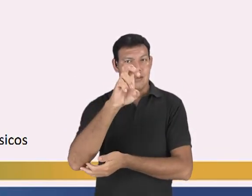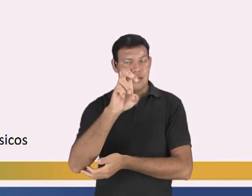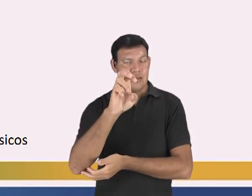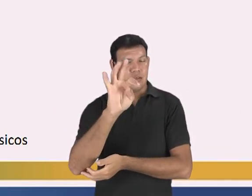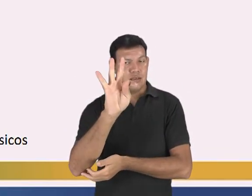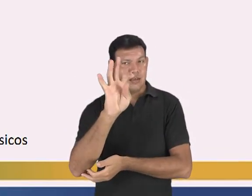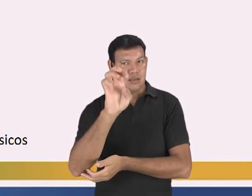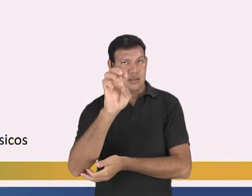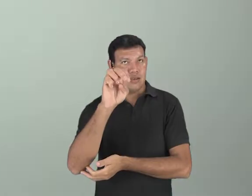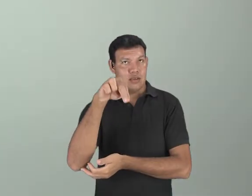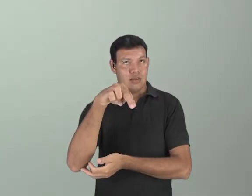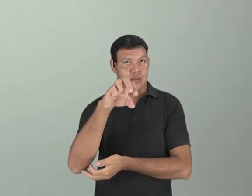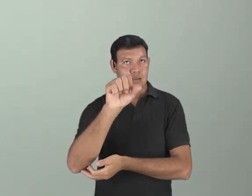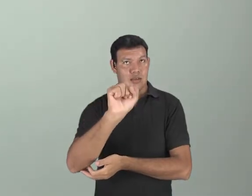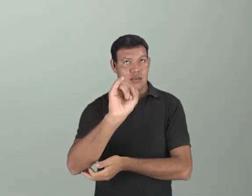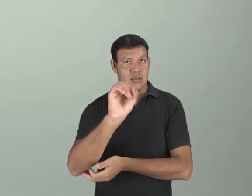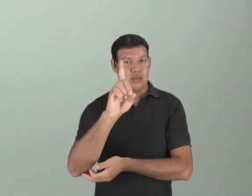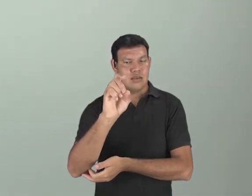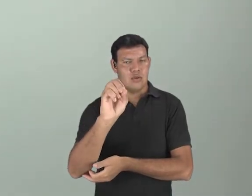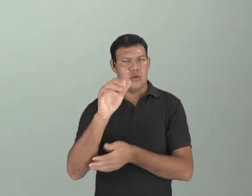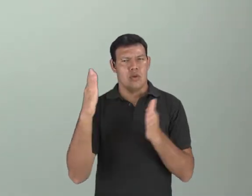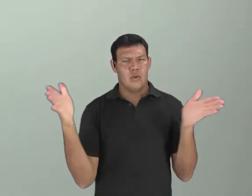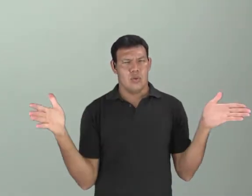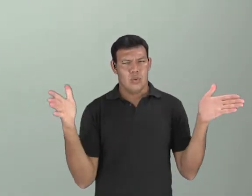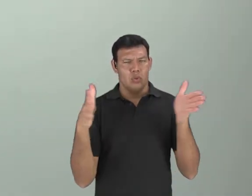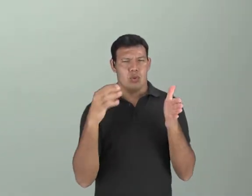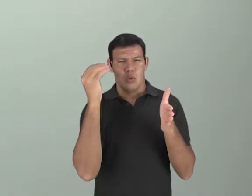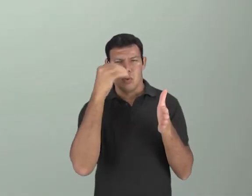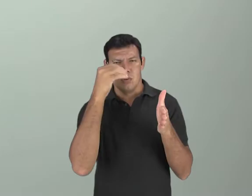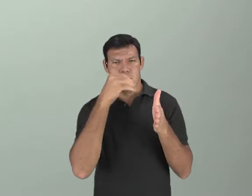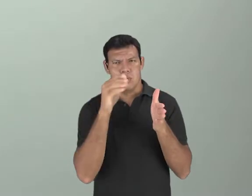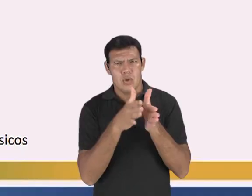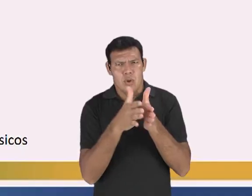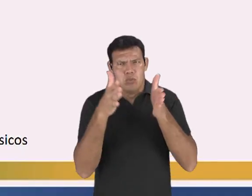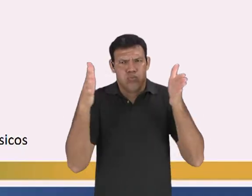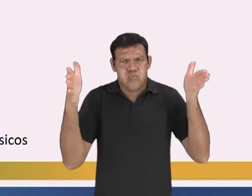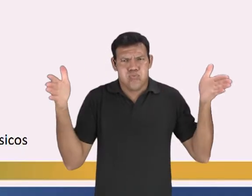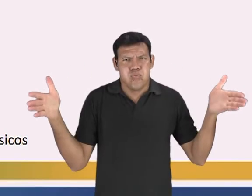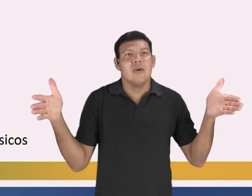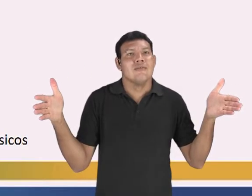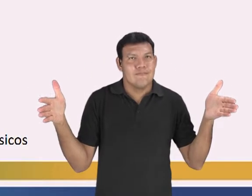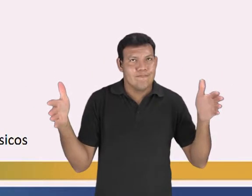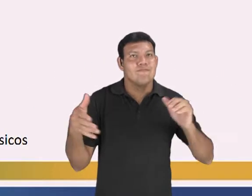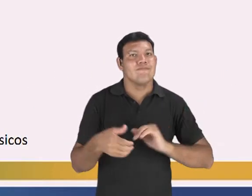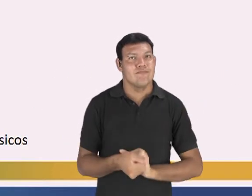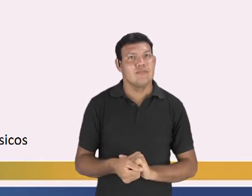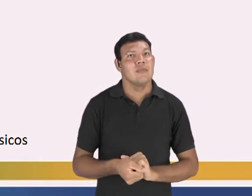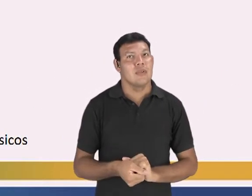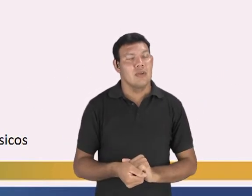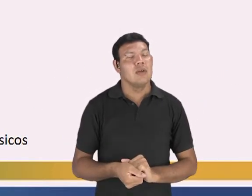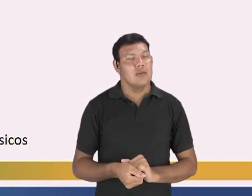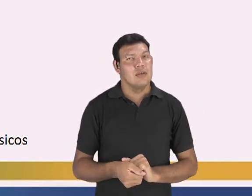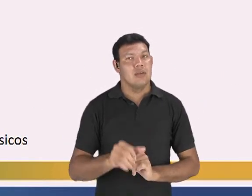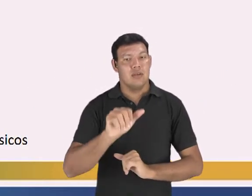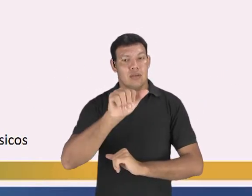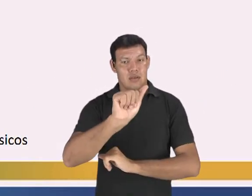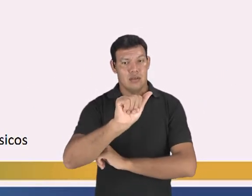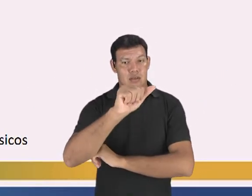a variação entre o fraco e o forte. A intensidade tem a ver com